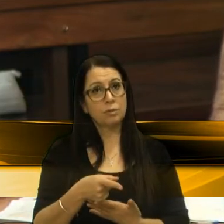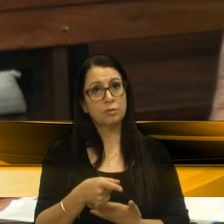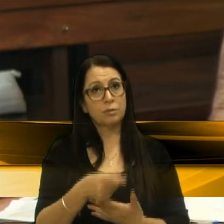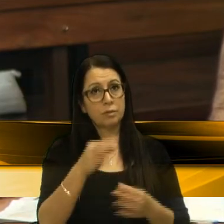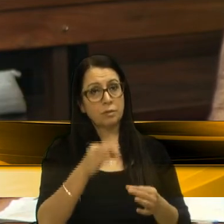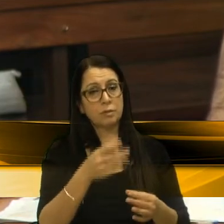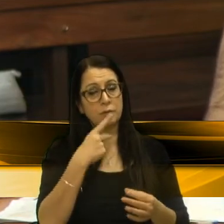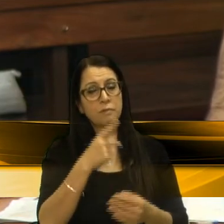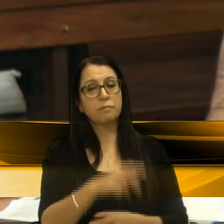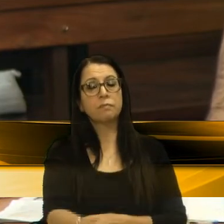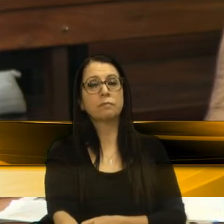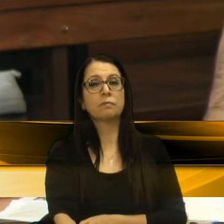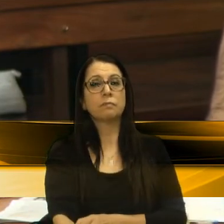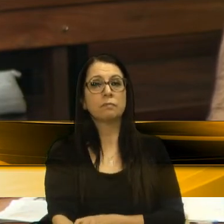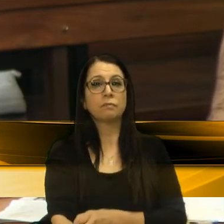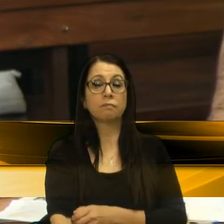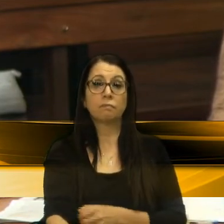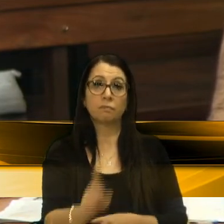a sua fala, porque